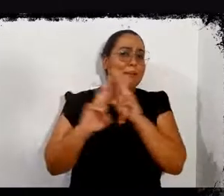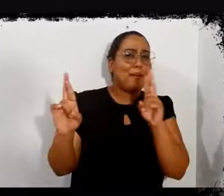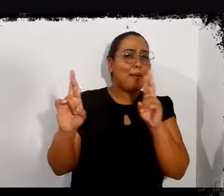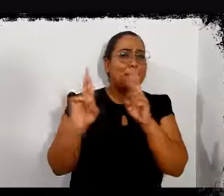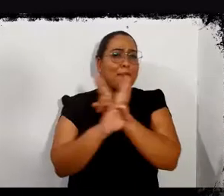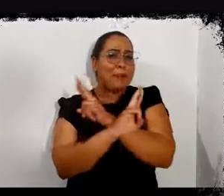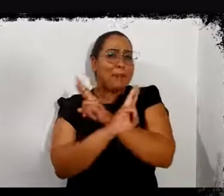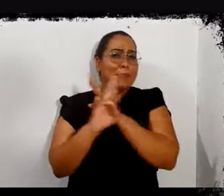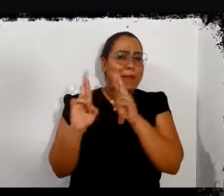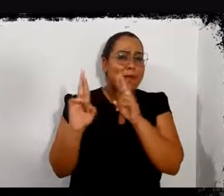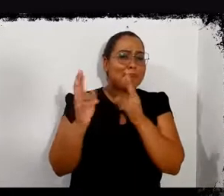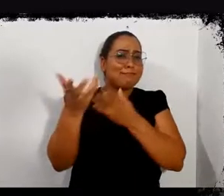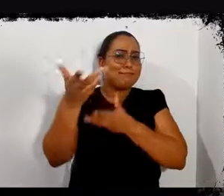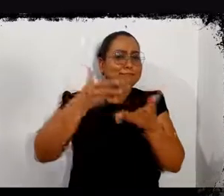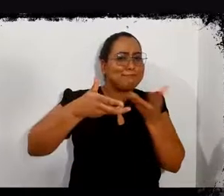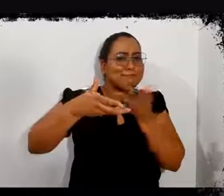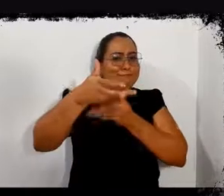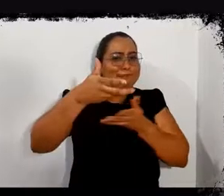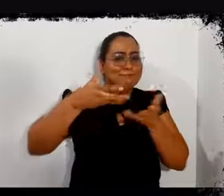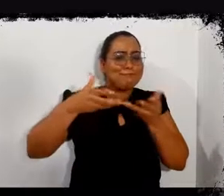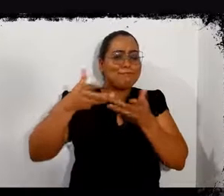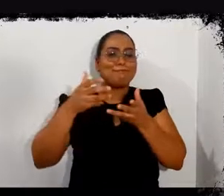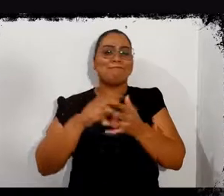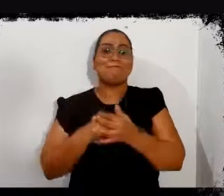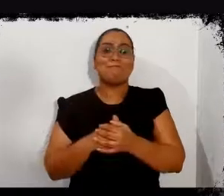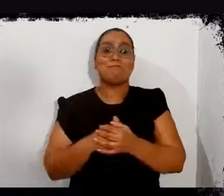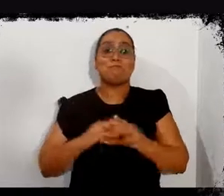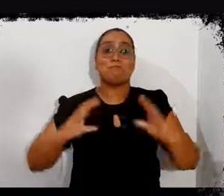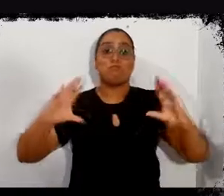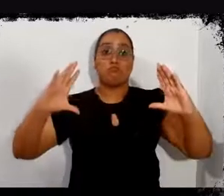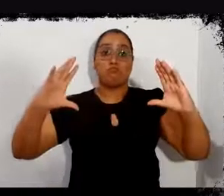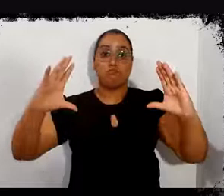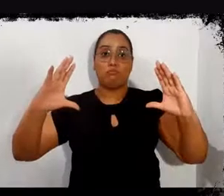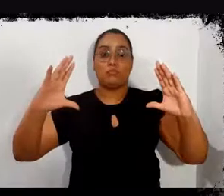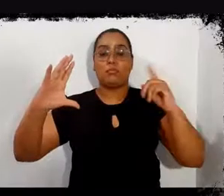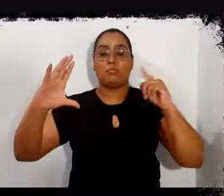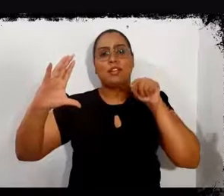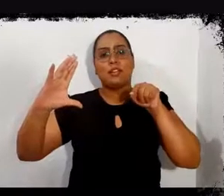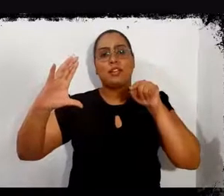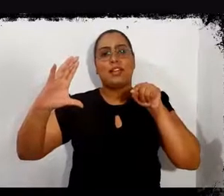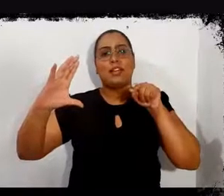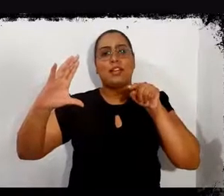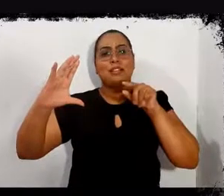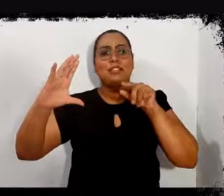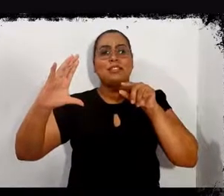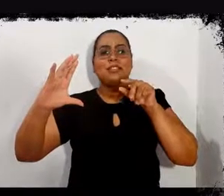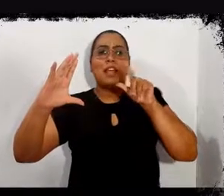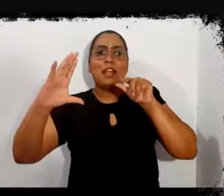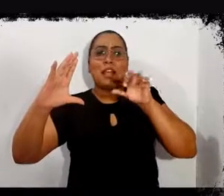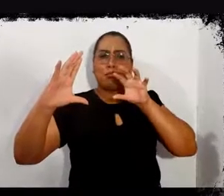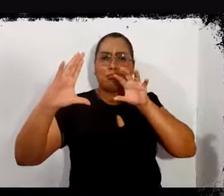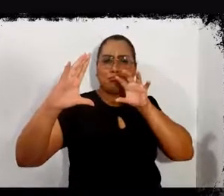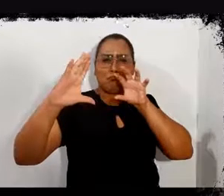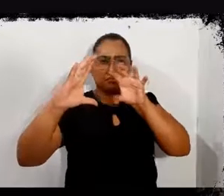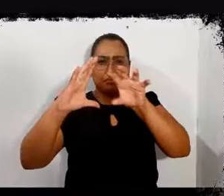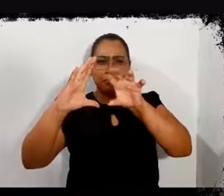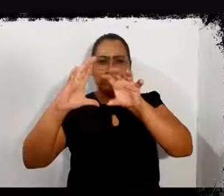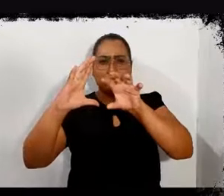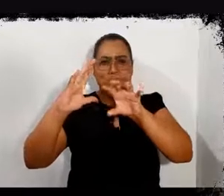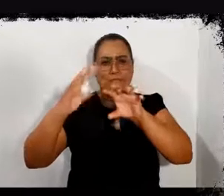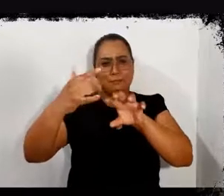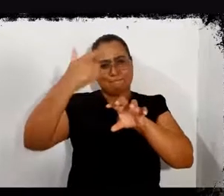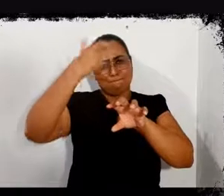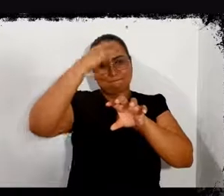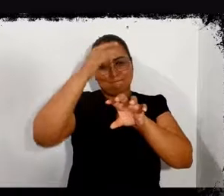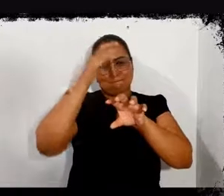Esse caminho é um caminho labiríntico, como o que aparece nas mandalas. Acho que vocês podem